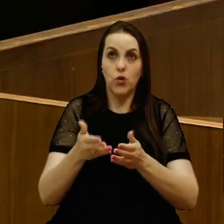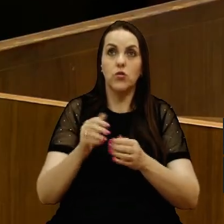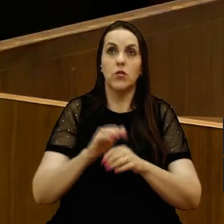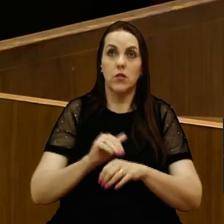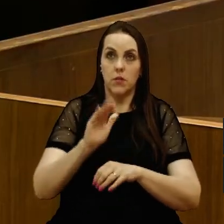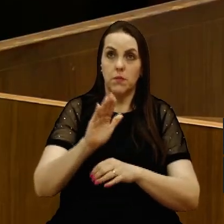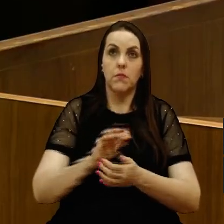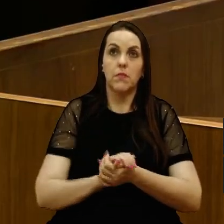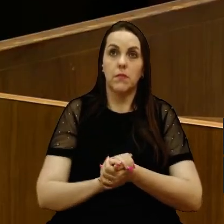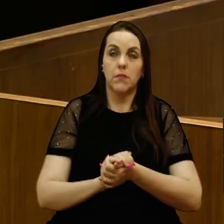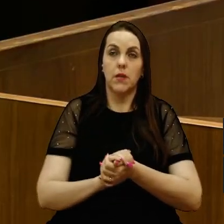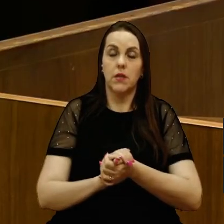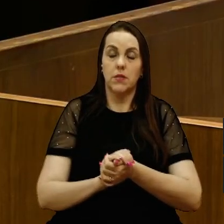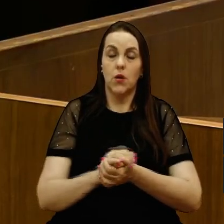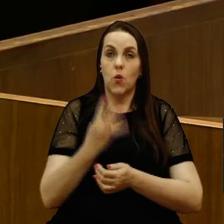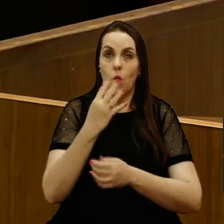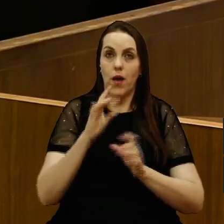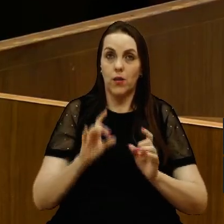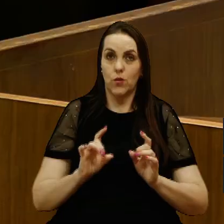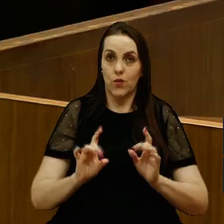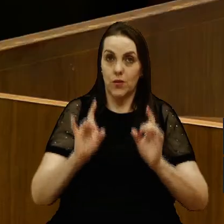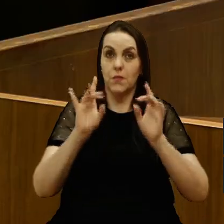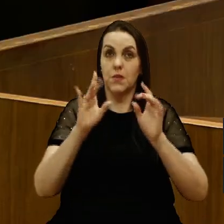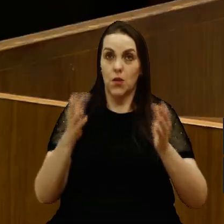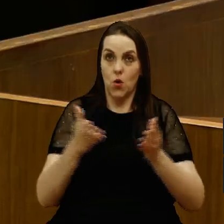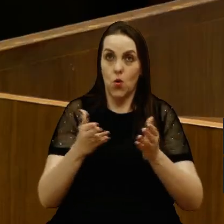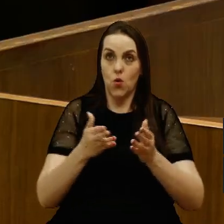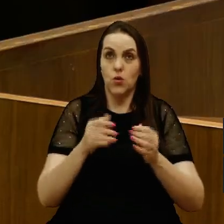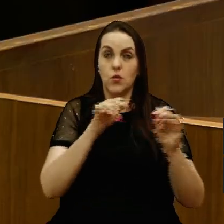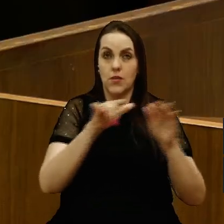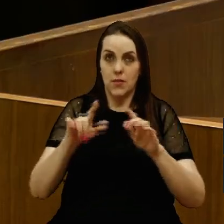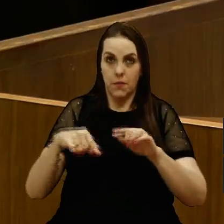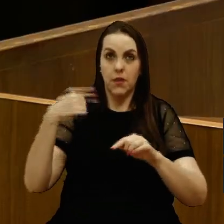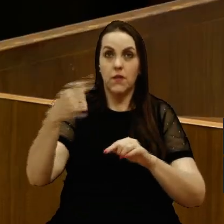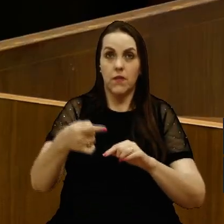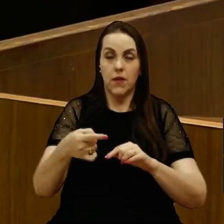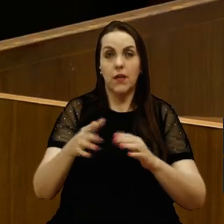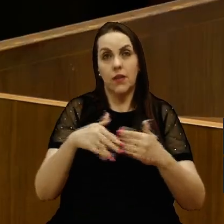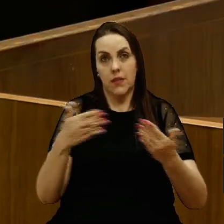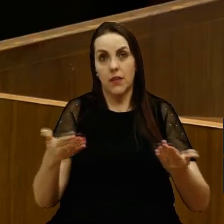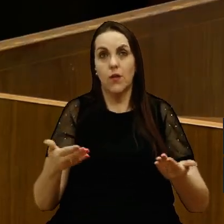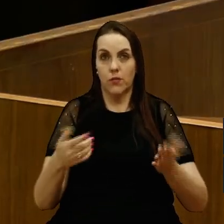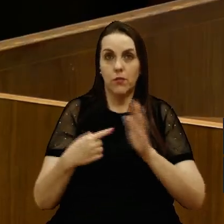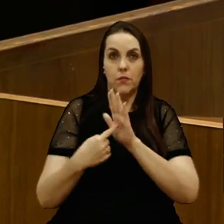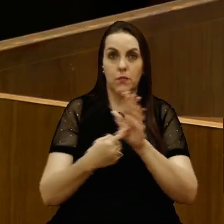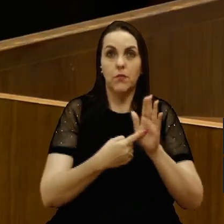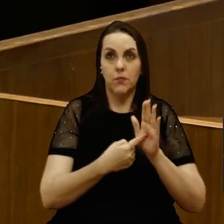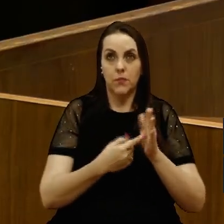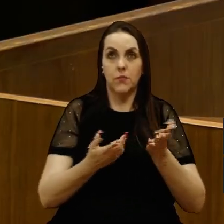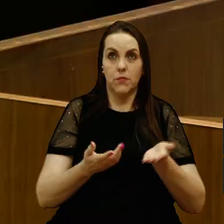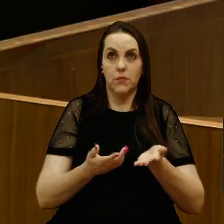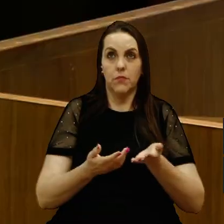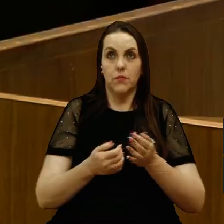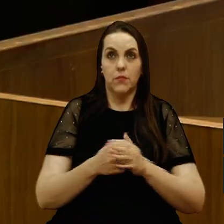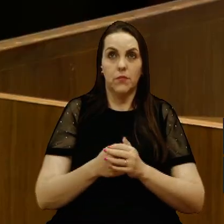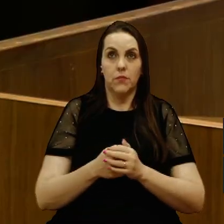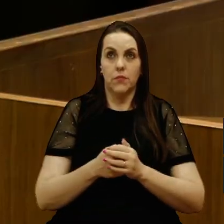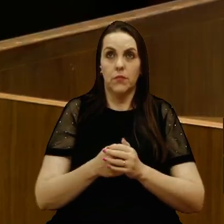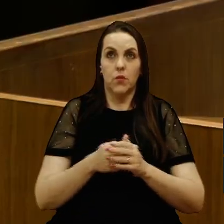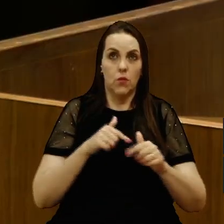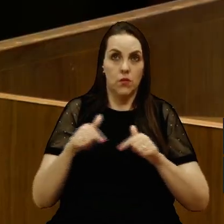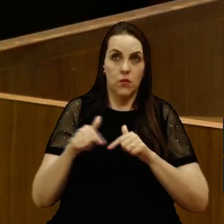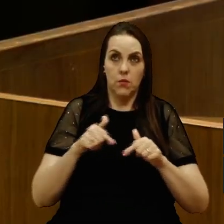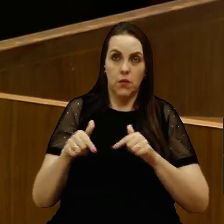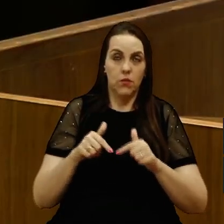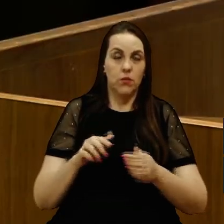extraordinária, sei lá quando, só hoje, mais a semana que vem. Então, isso mostra o quanto a gente trabalha, e